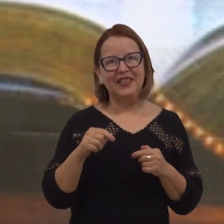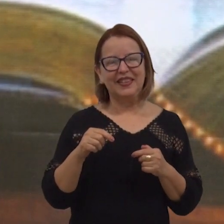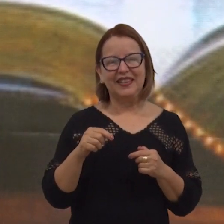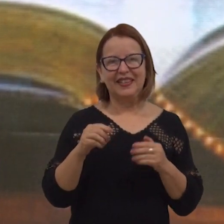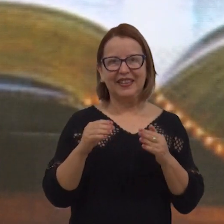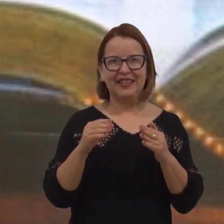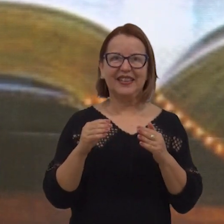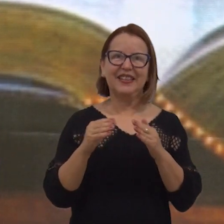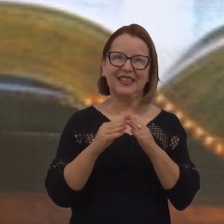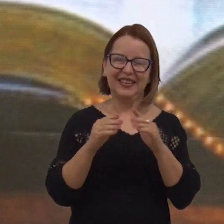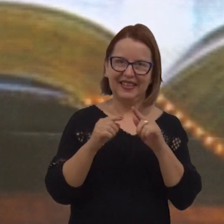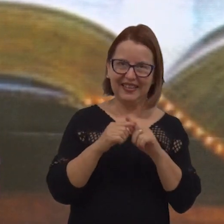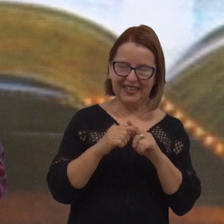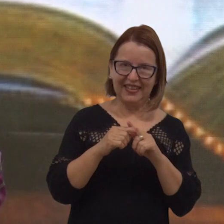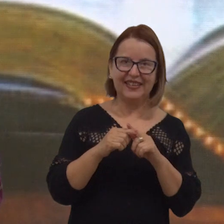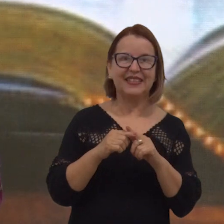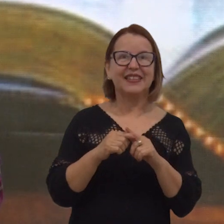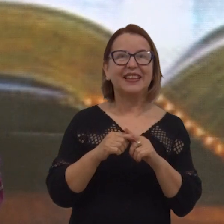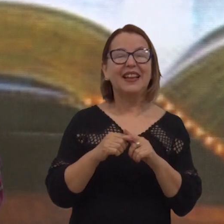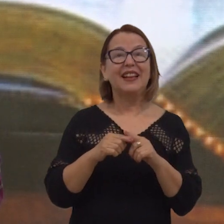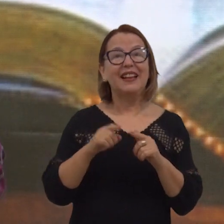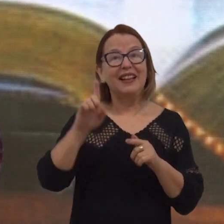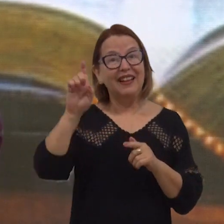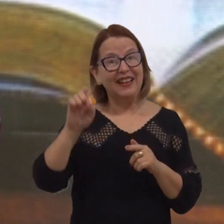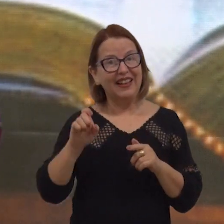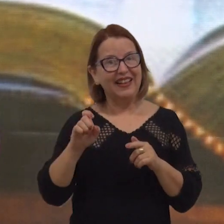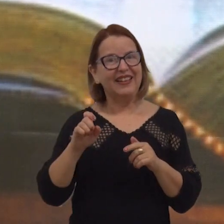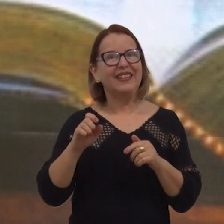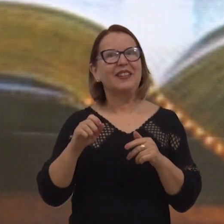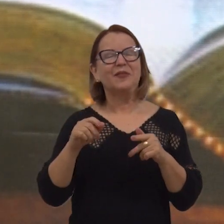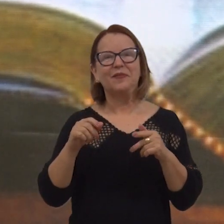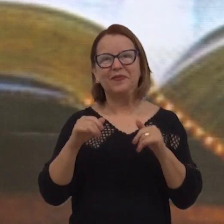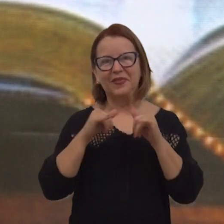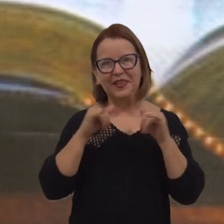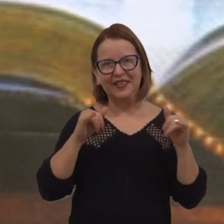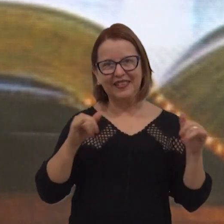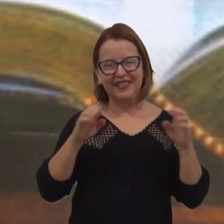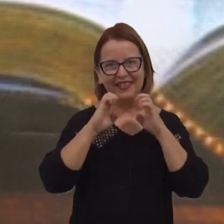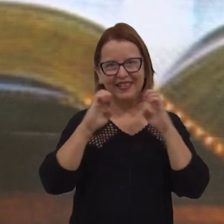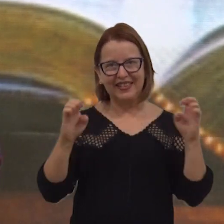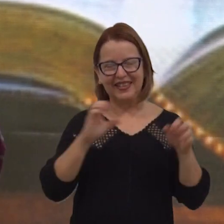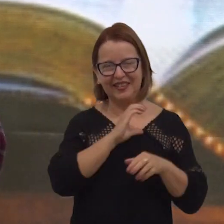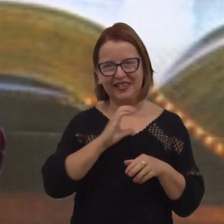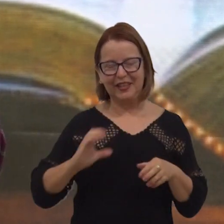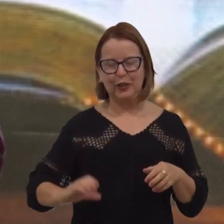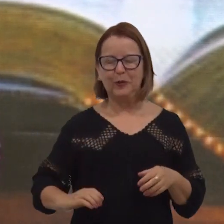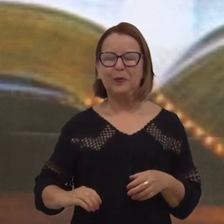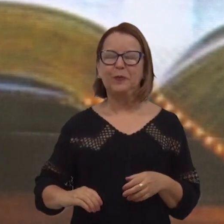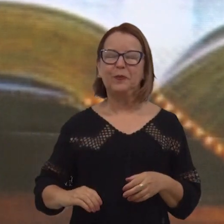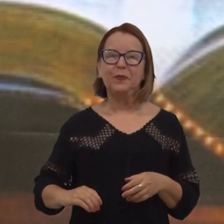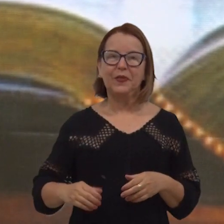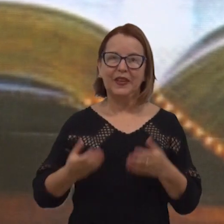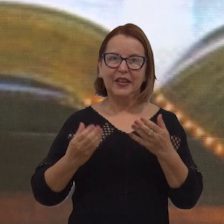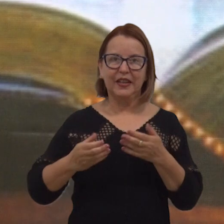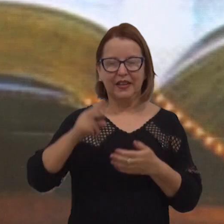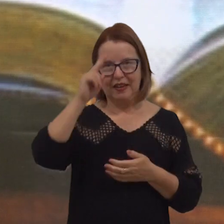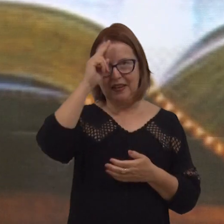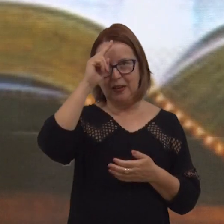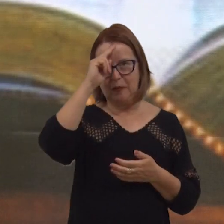anunciar esse evangelho da pessoa de Cristo. E, meus irmãos, eu quero lembrá-los que no estudo anterior,